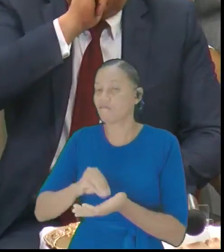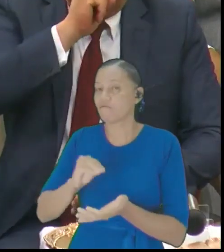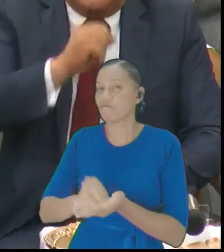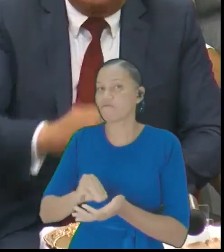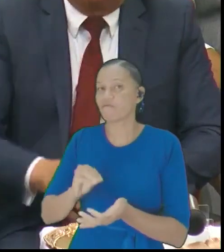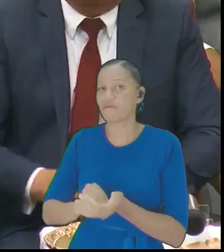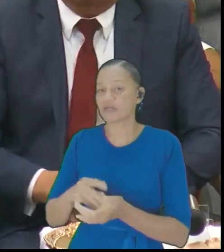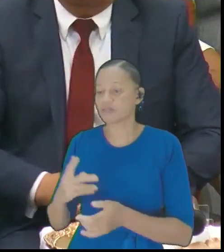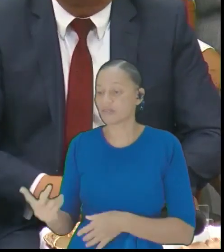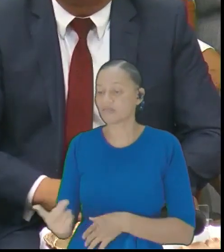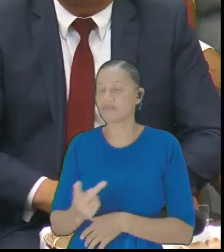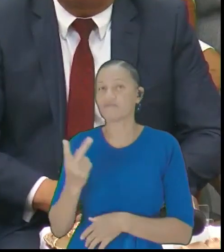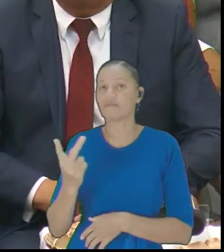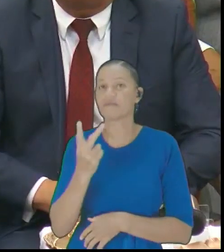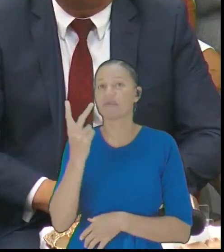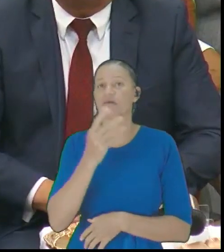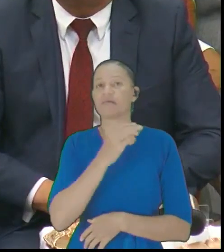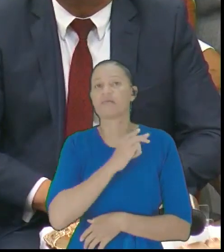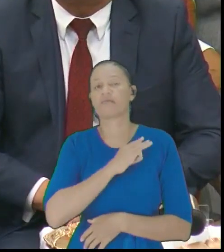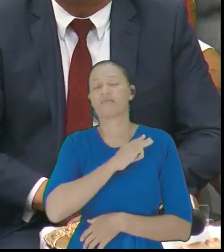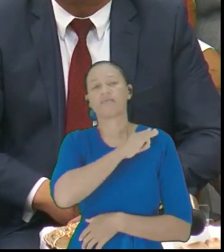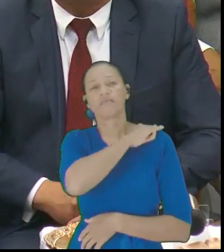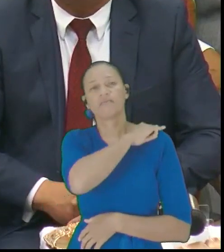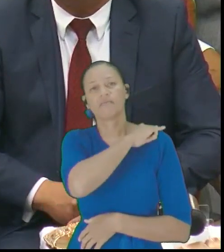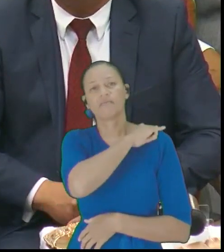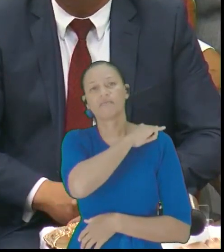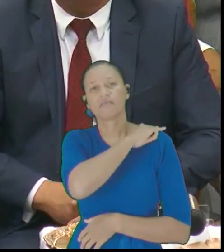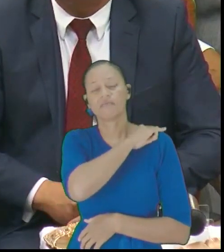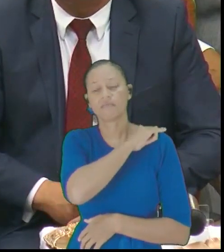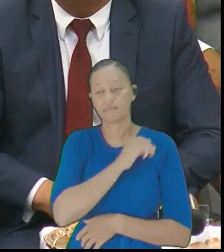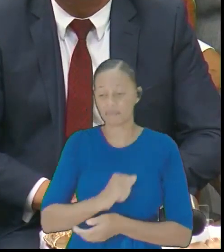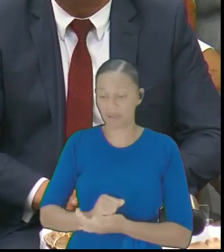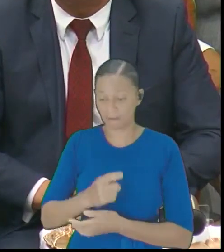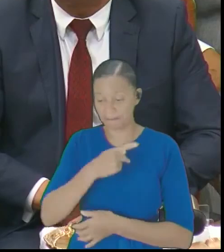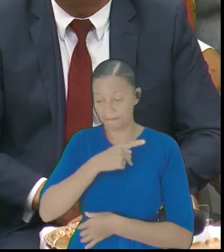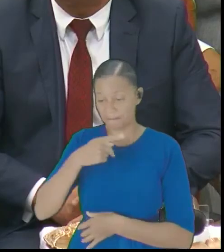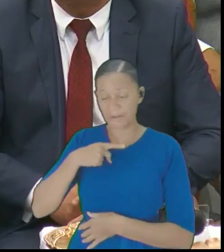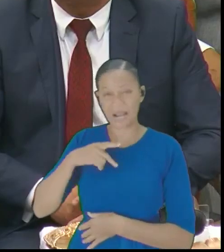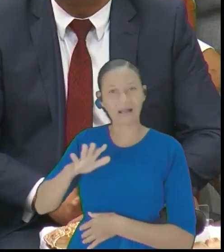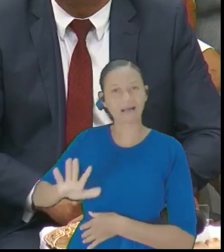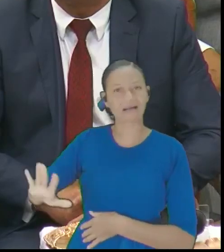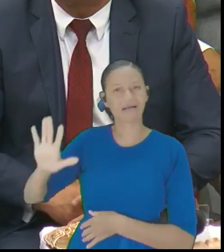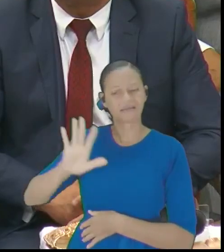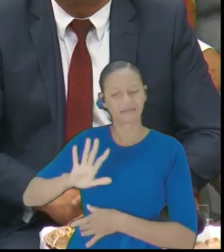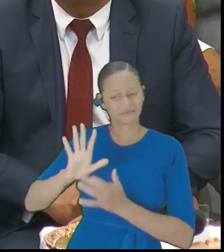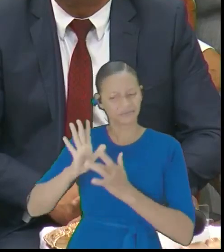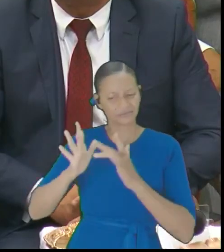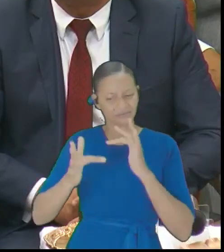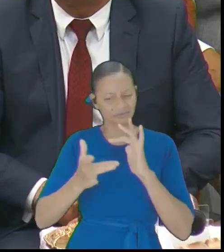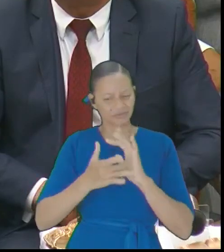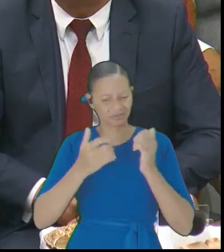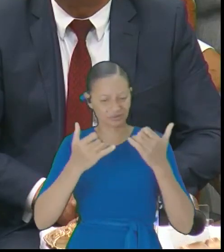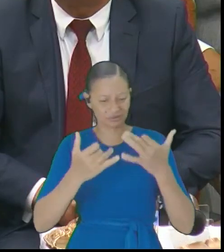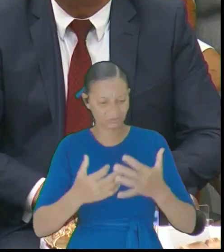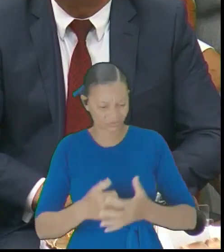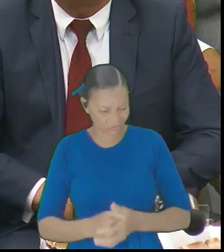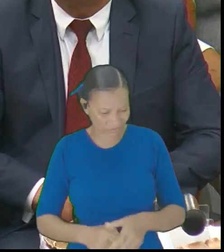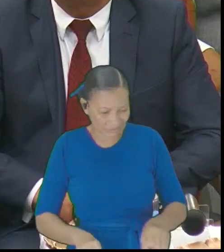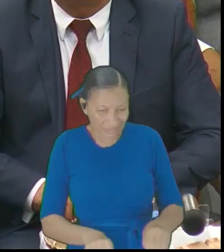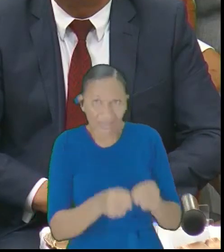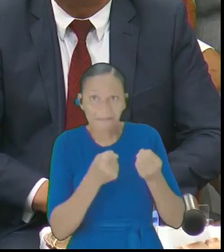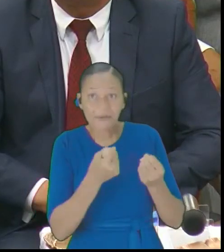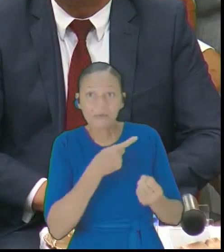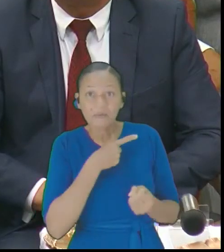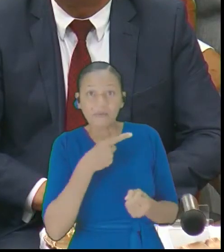desvalorização do ministério. A figura pastoral. E isso Jesus disse: ferirei o